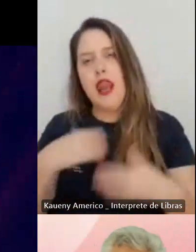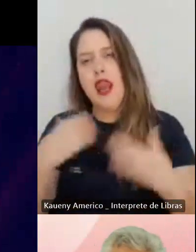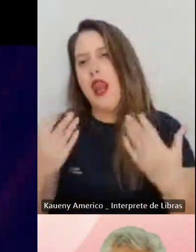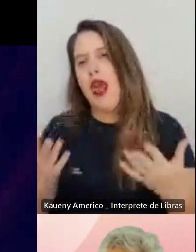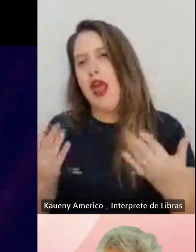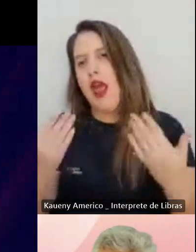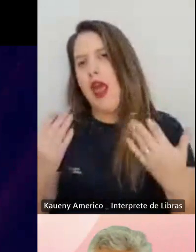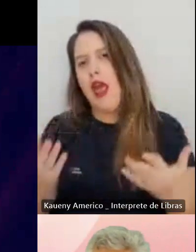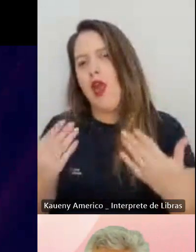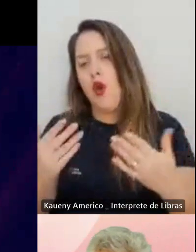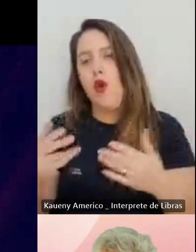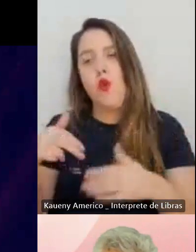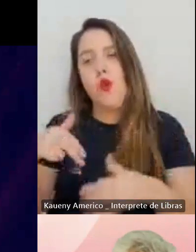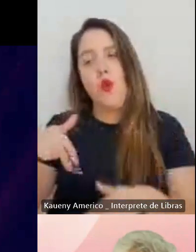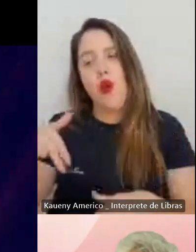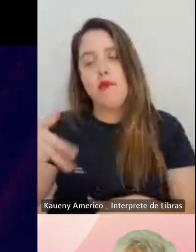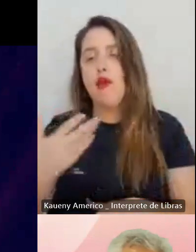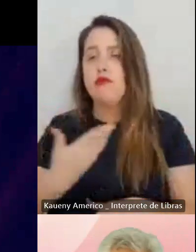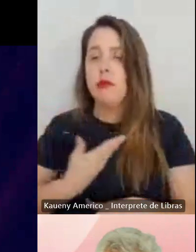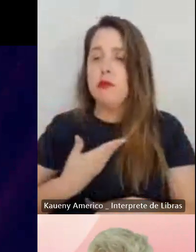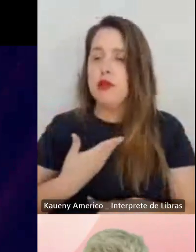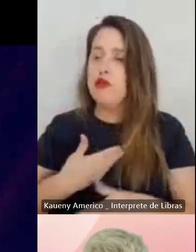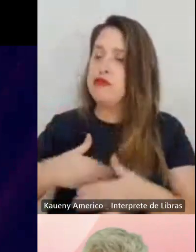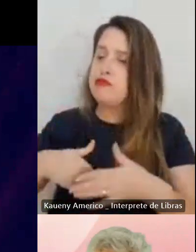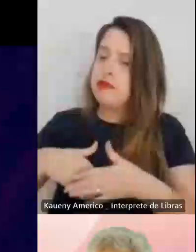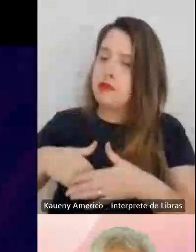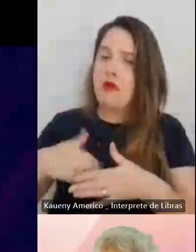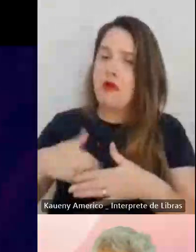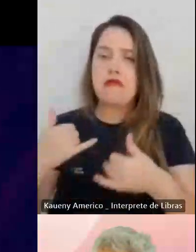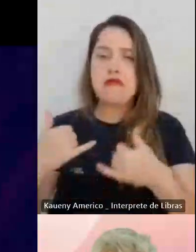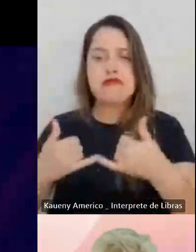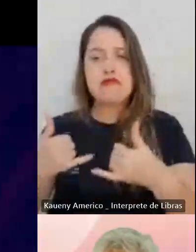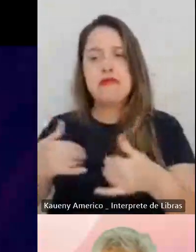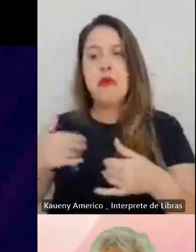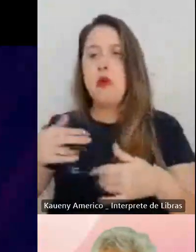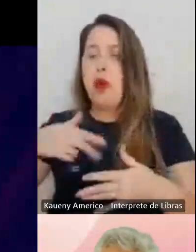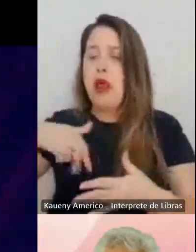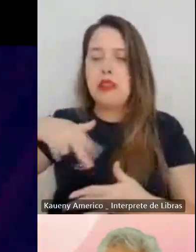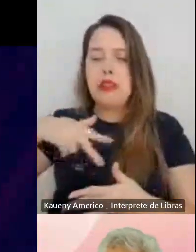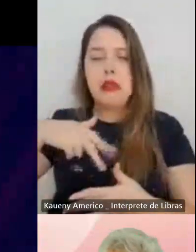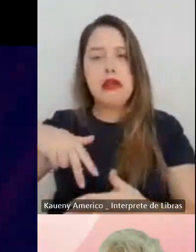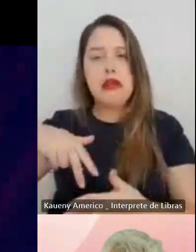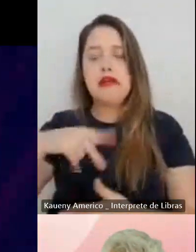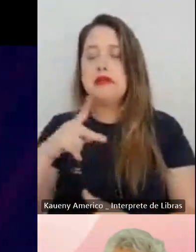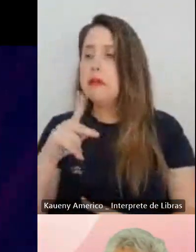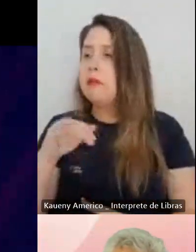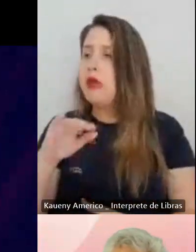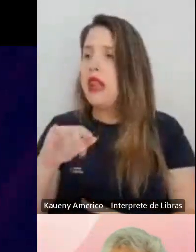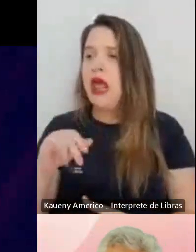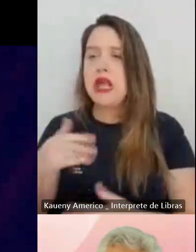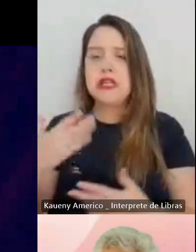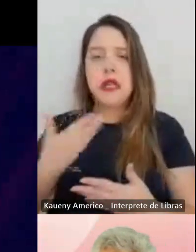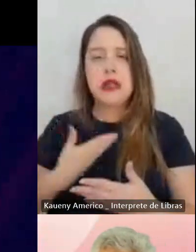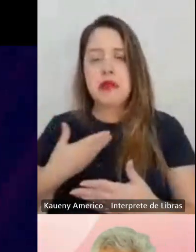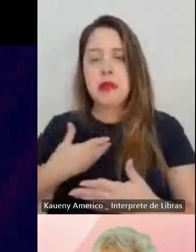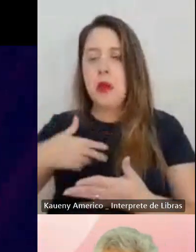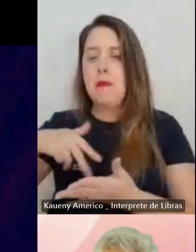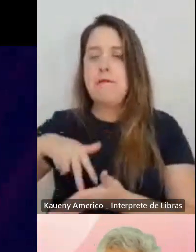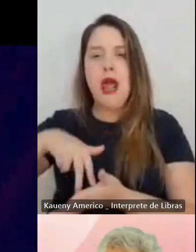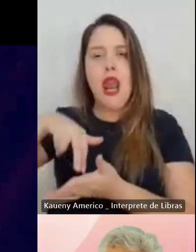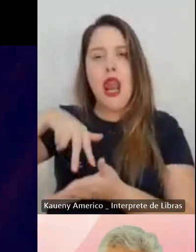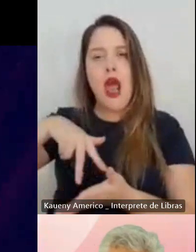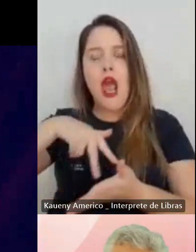caminhada com os amigos, o futebol com os amigos, a dança, o pilates com as amigas, o balé. Hoje, cada vez mais a gente